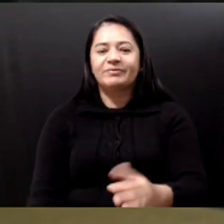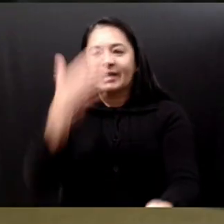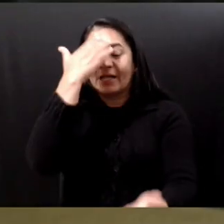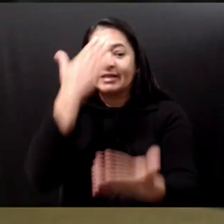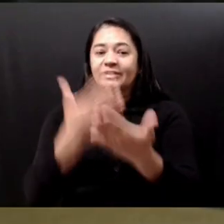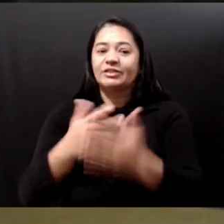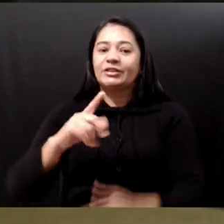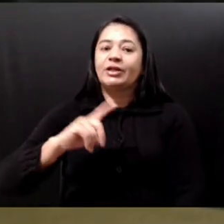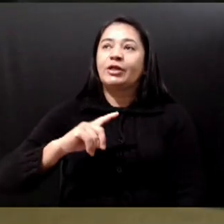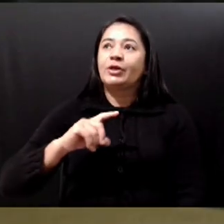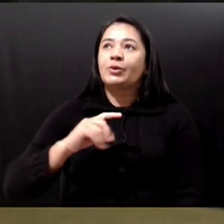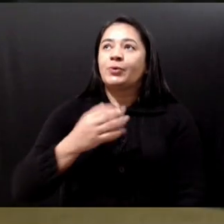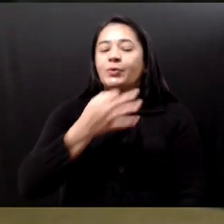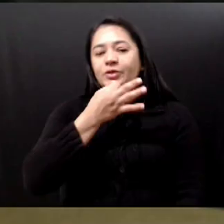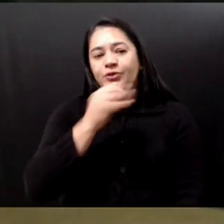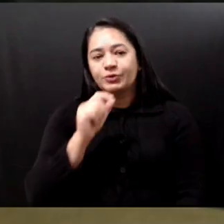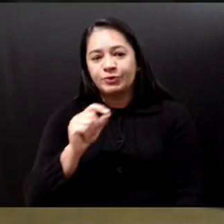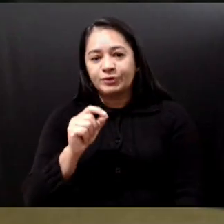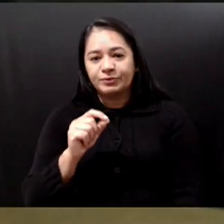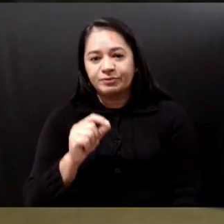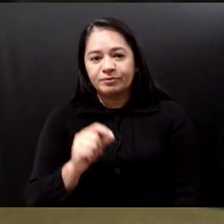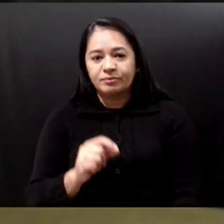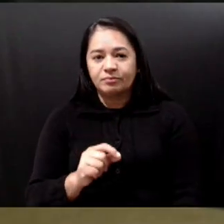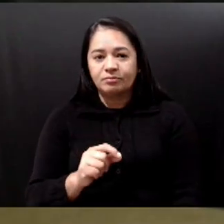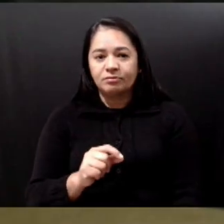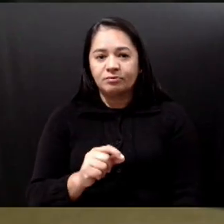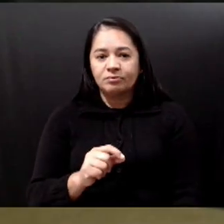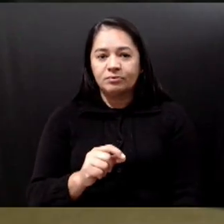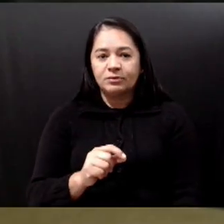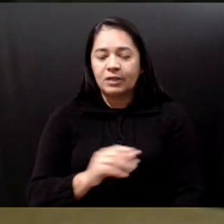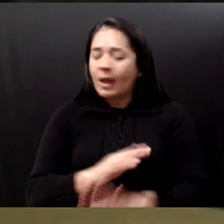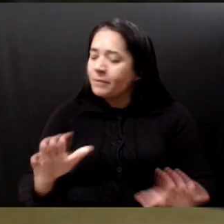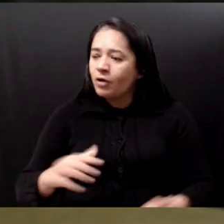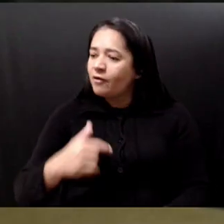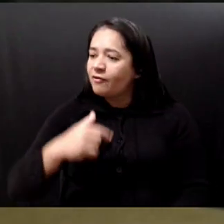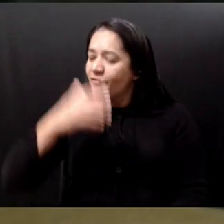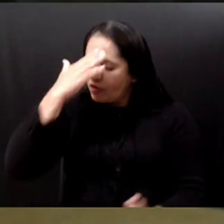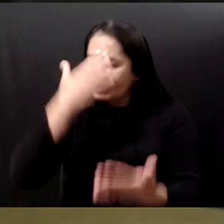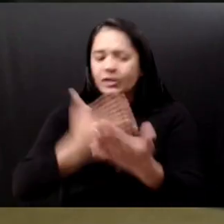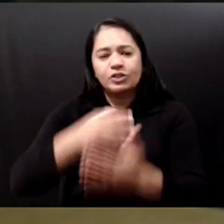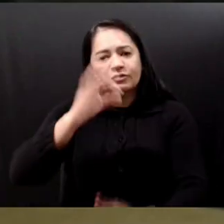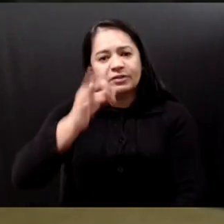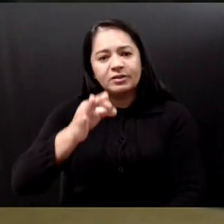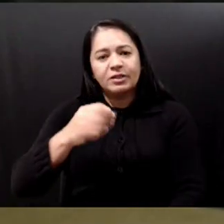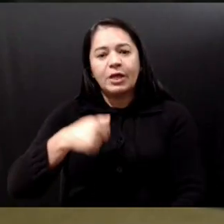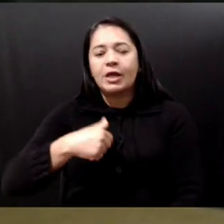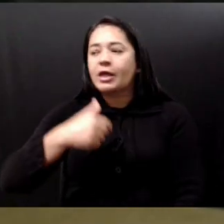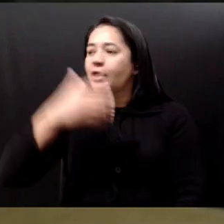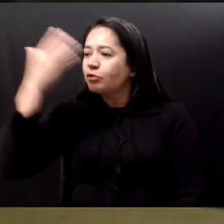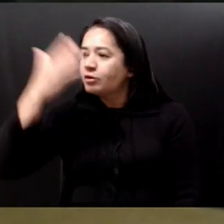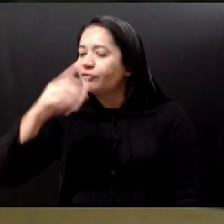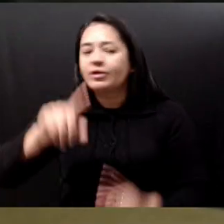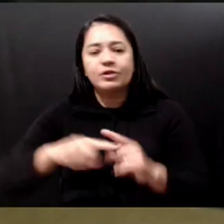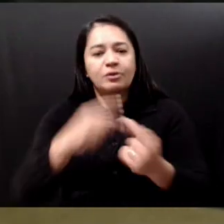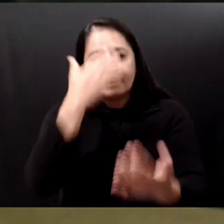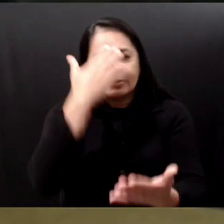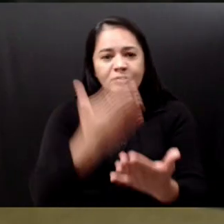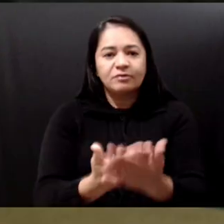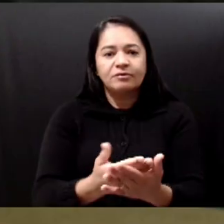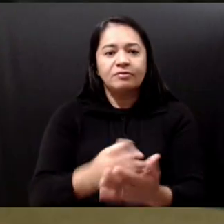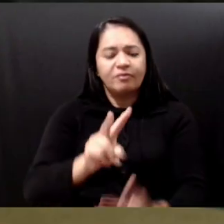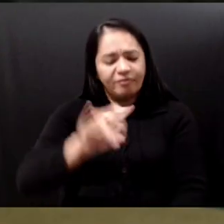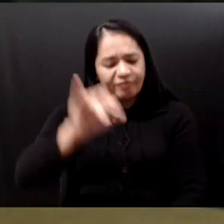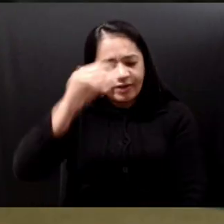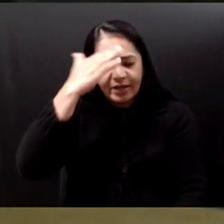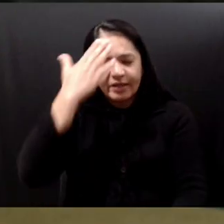que vai dar certo. Fim. Fim. Eu acredito no que eu não vejo. É para dar certo? Vai dar certo. Vamos fazer dar Fé, certo.